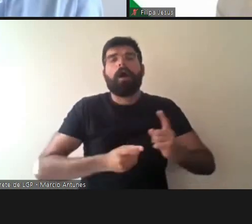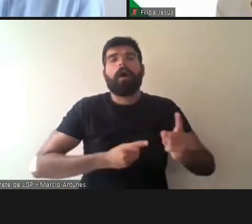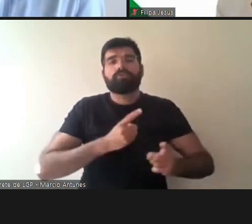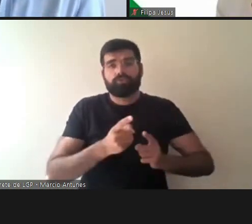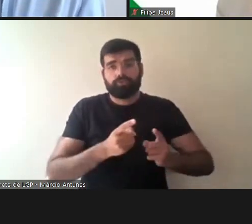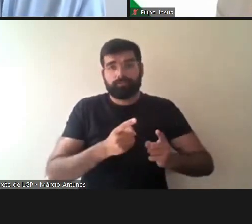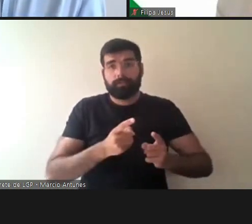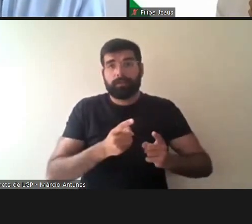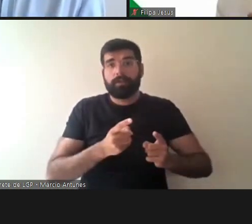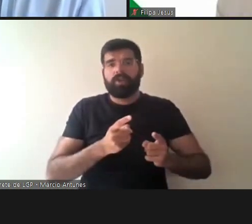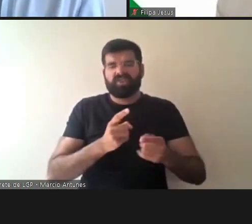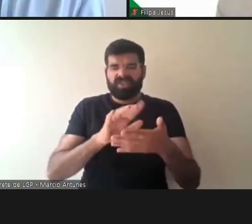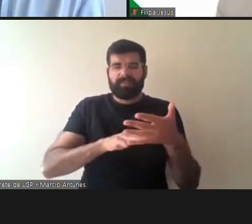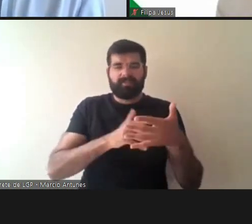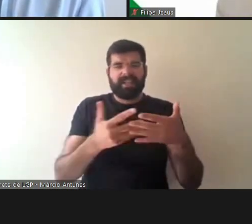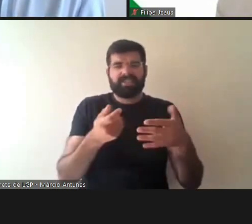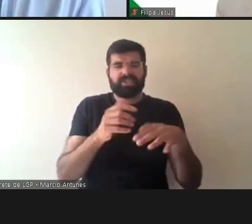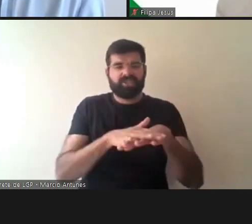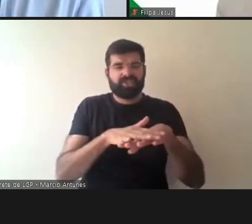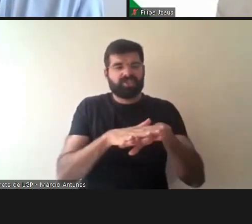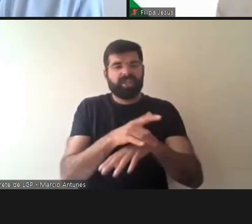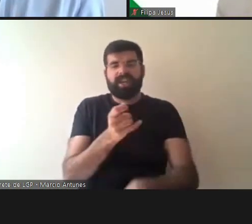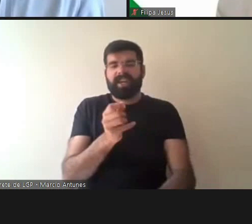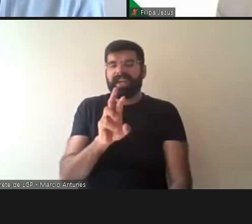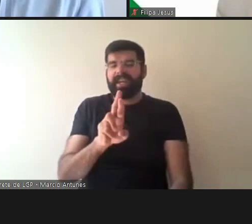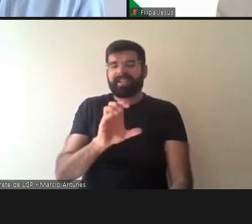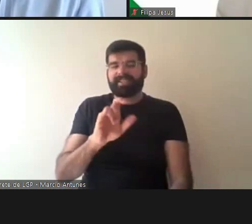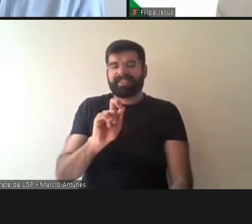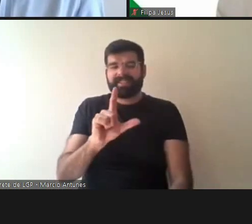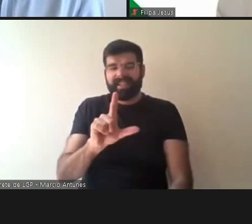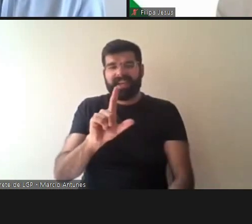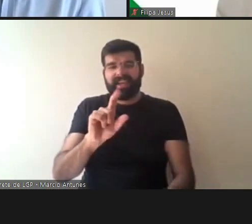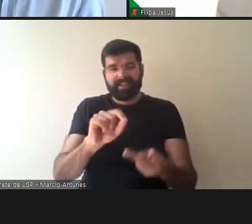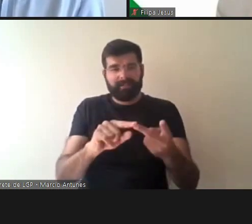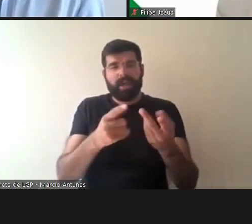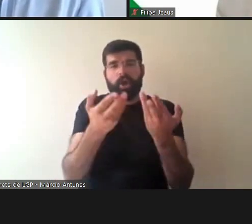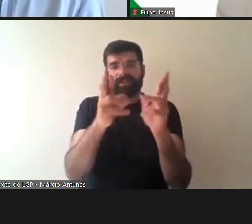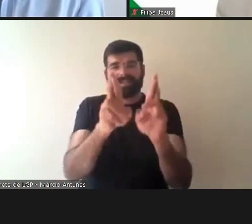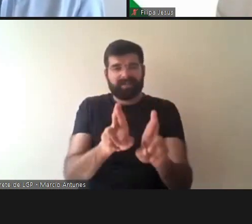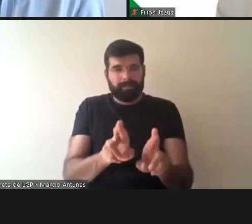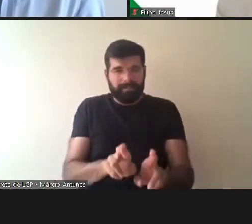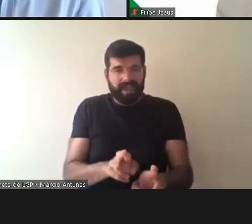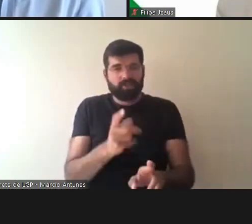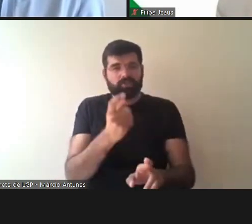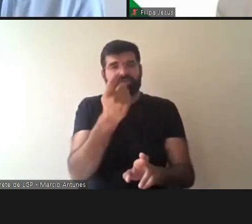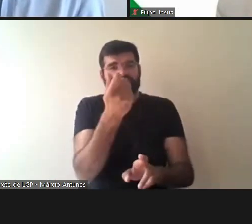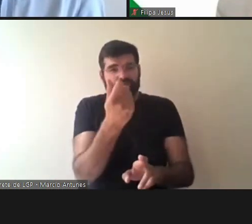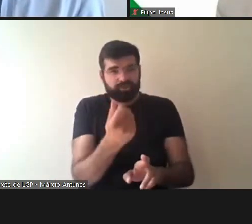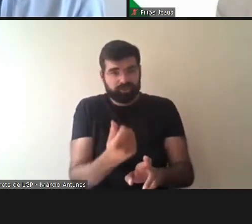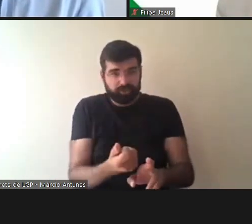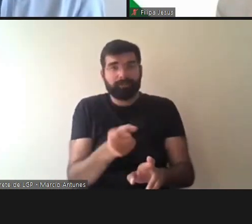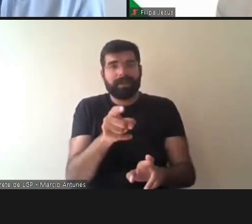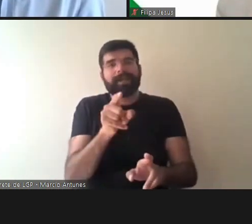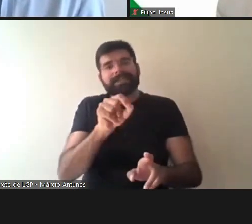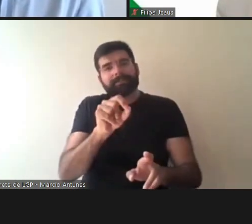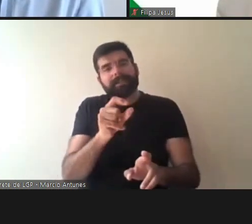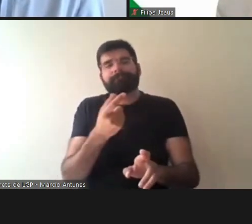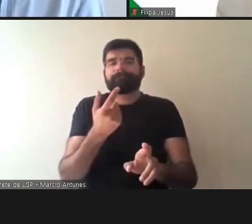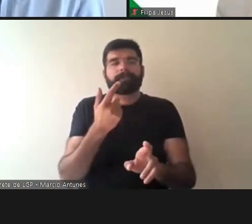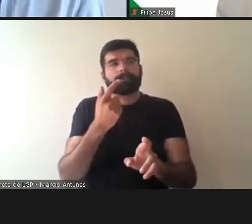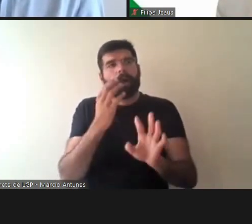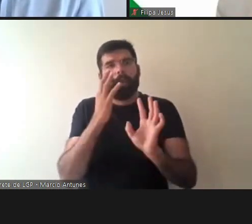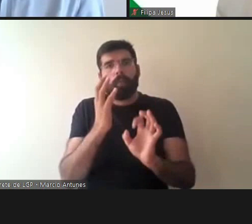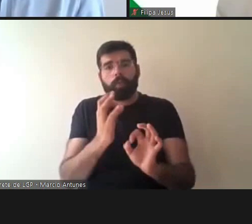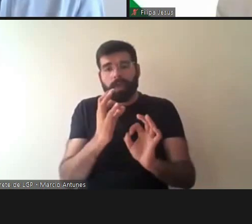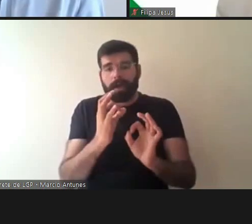tabelas Excel, com as questões dos orçamentos, de ter os cuidados também necessários para